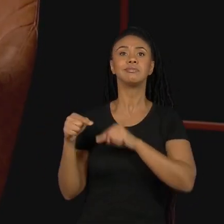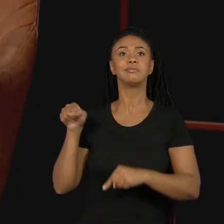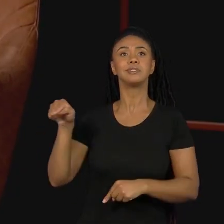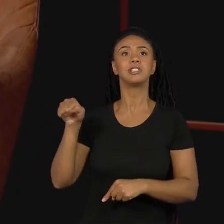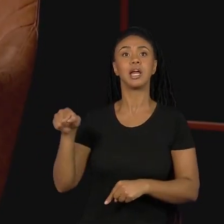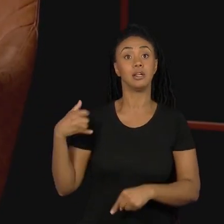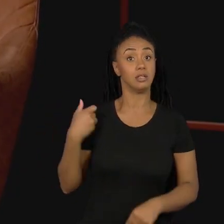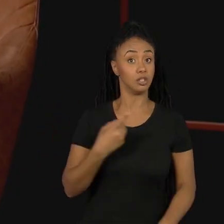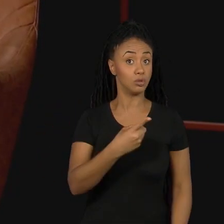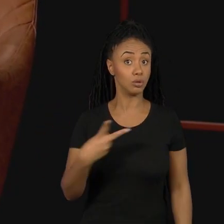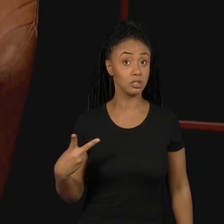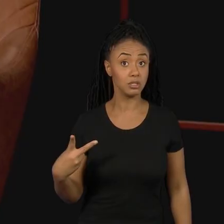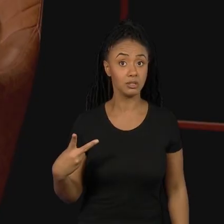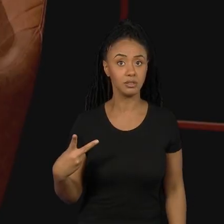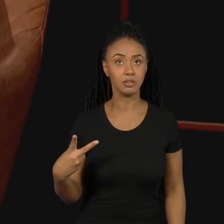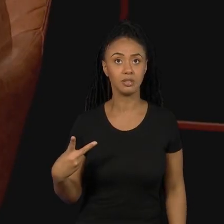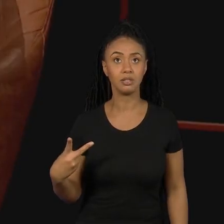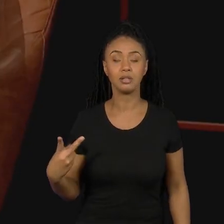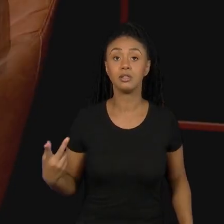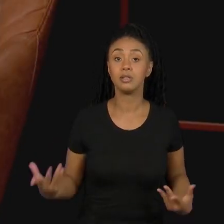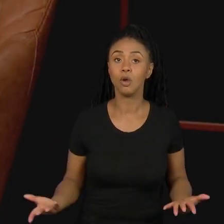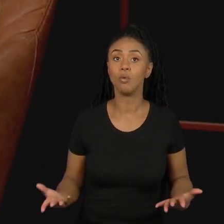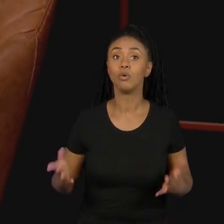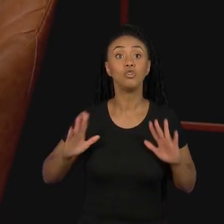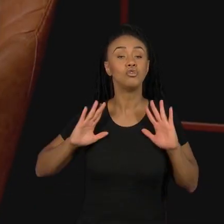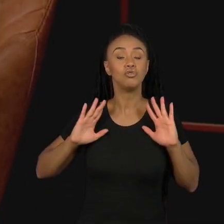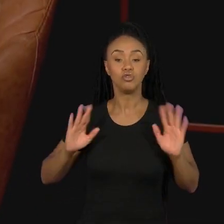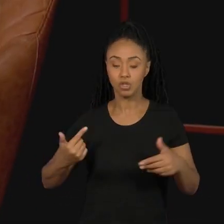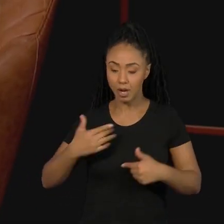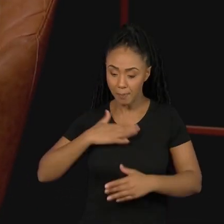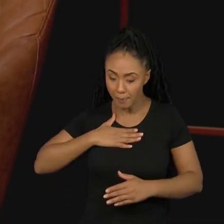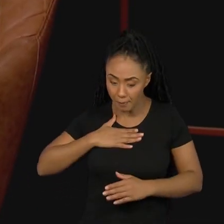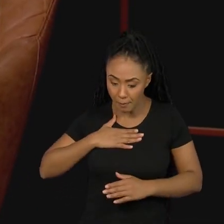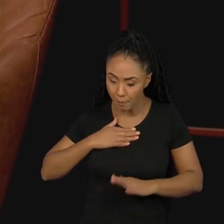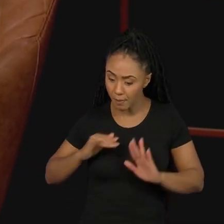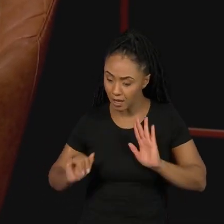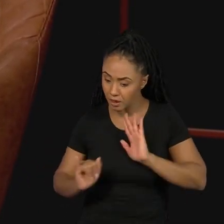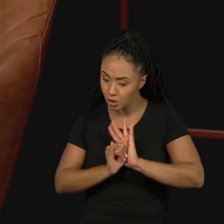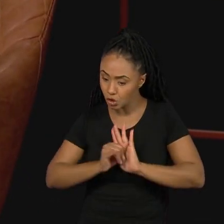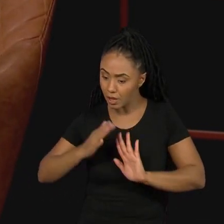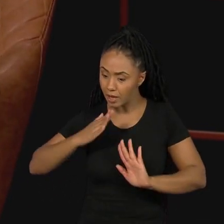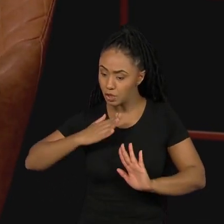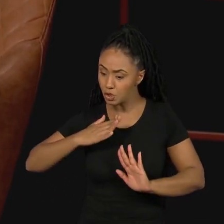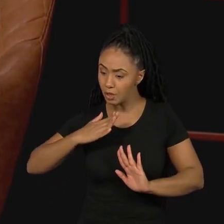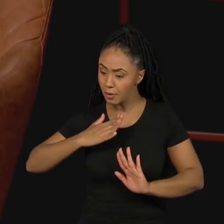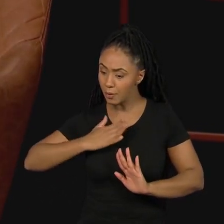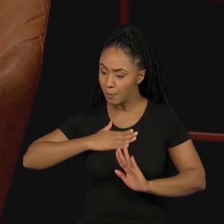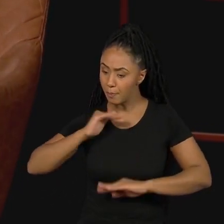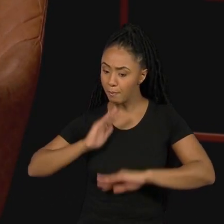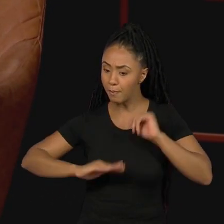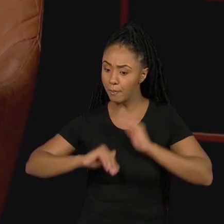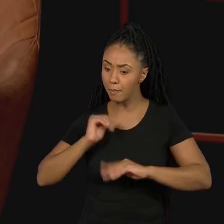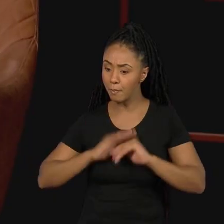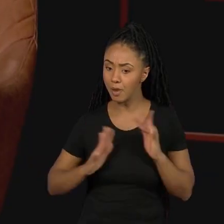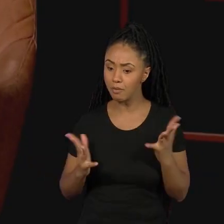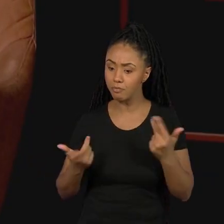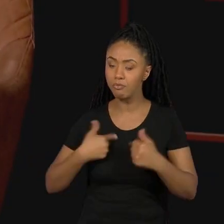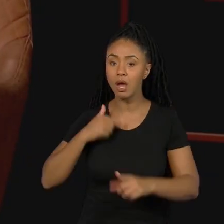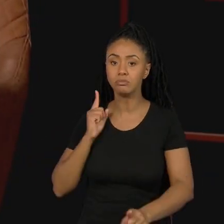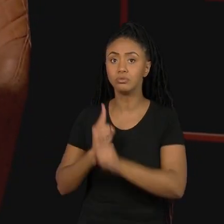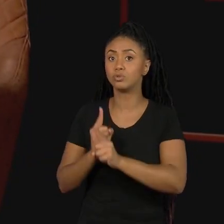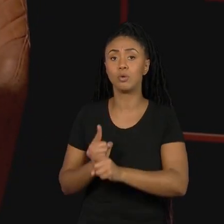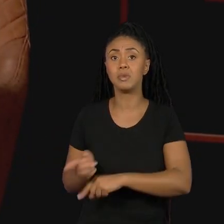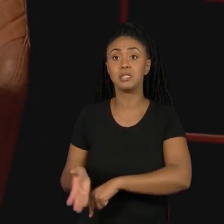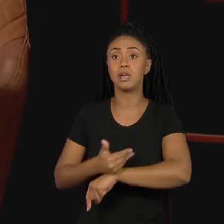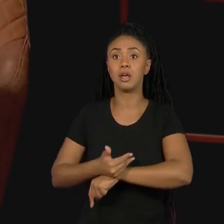aos 12 anos. Então, eu tive a bênção de descobrir a minha vocação, cedo. Entender o que era a minha vida.